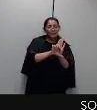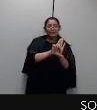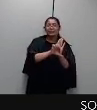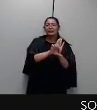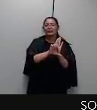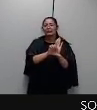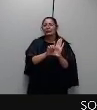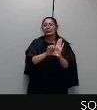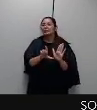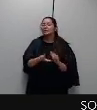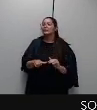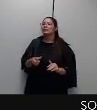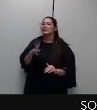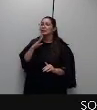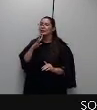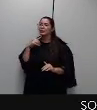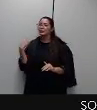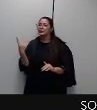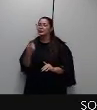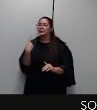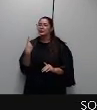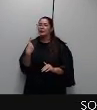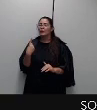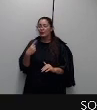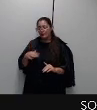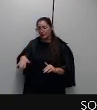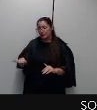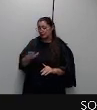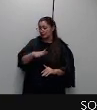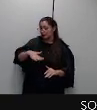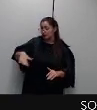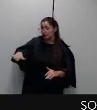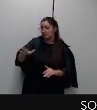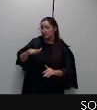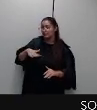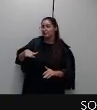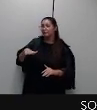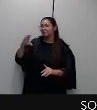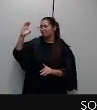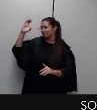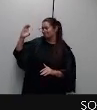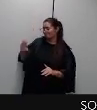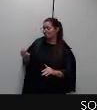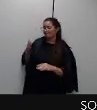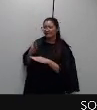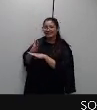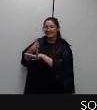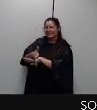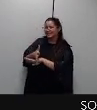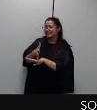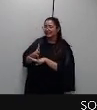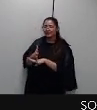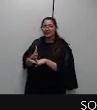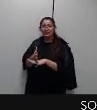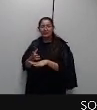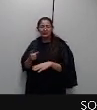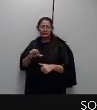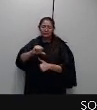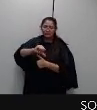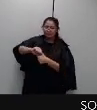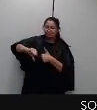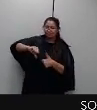o cenário de recuperação do crédito tributário atravessa período de significativas mudanças